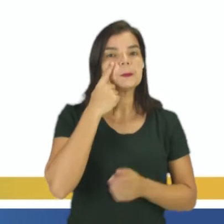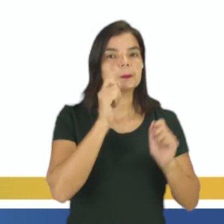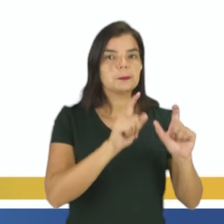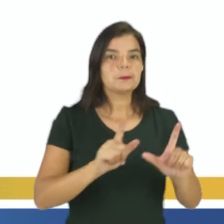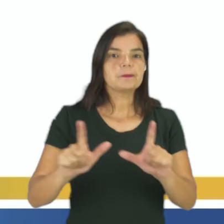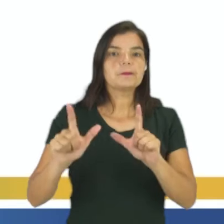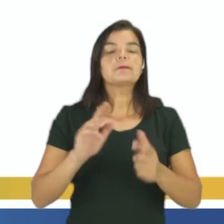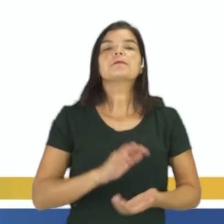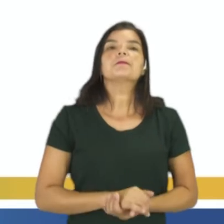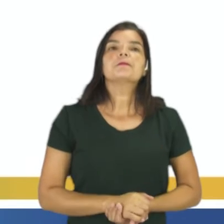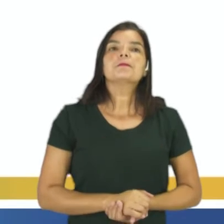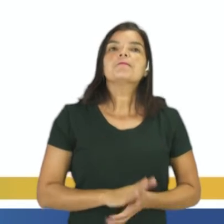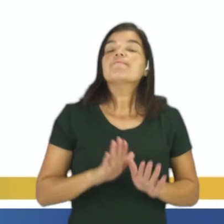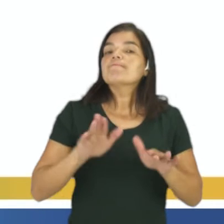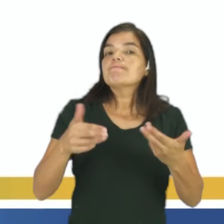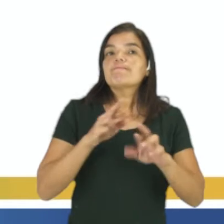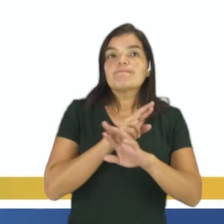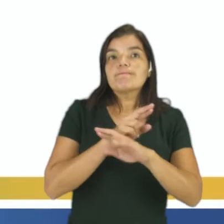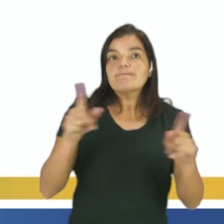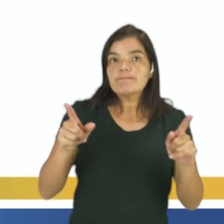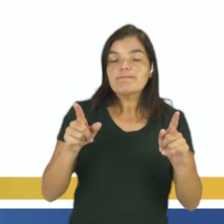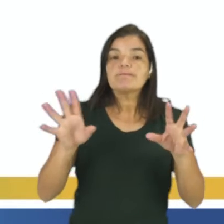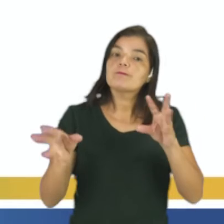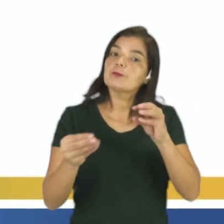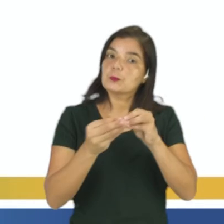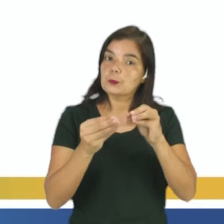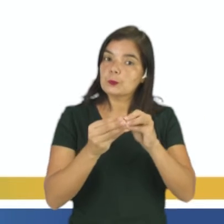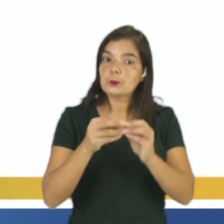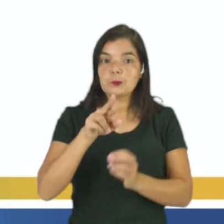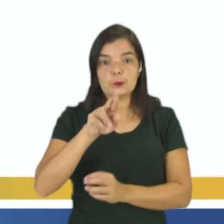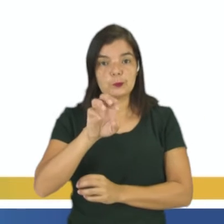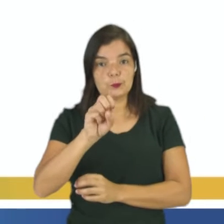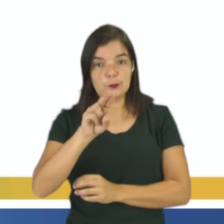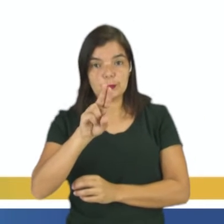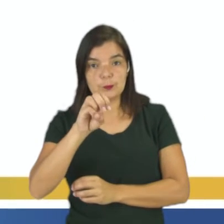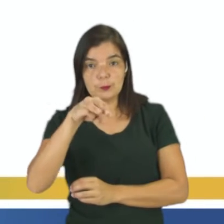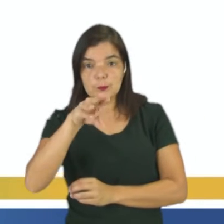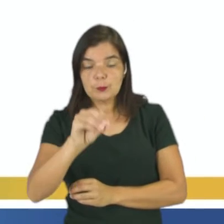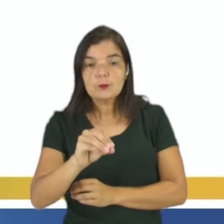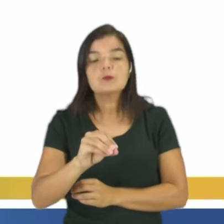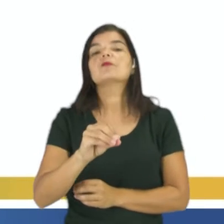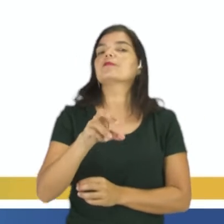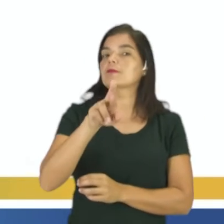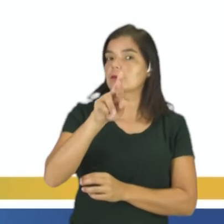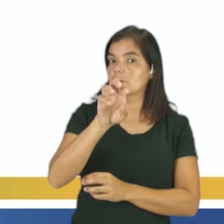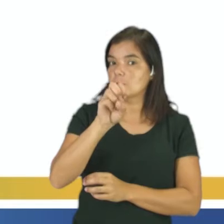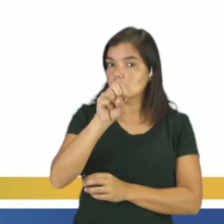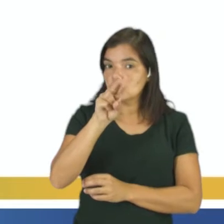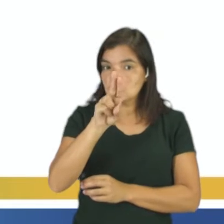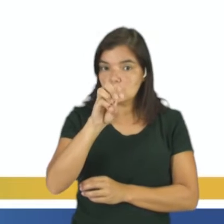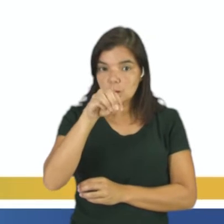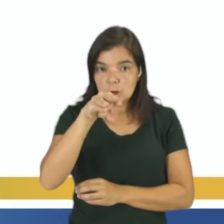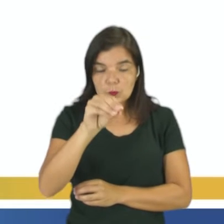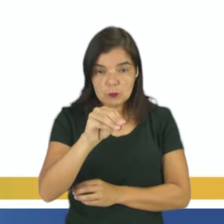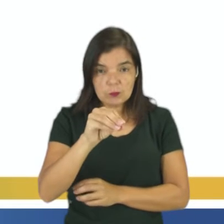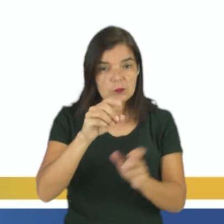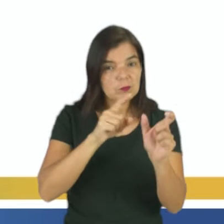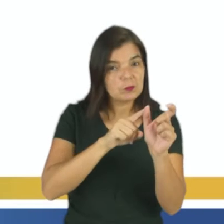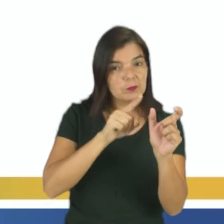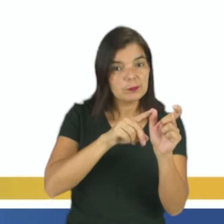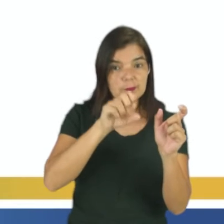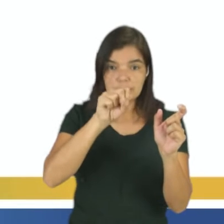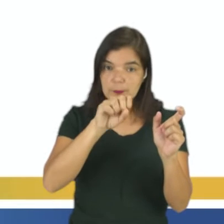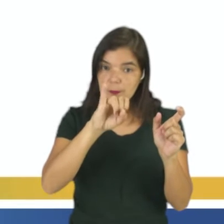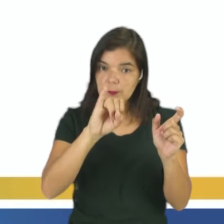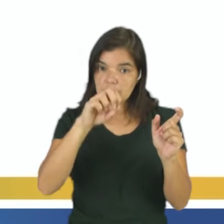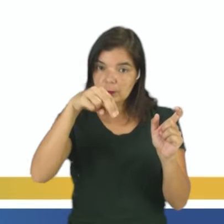comigo. Que aspectos diferenciam a resenha do resumo, alunos? O resumo, lembra da palavra síntese